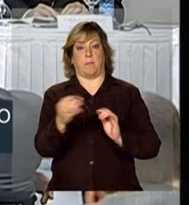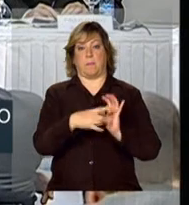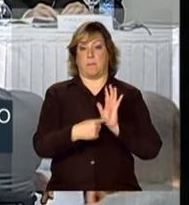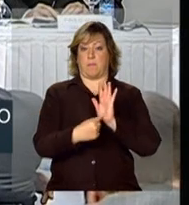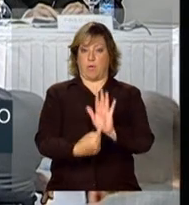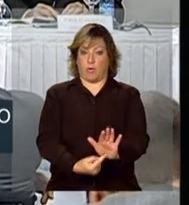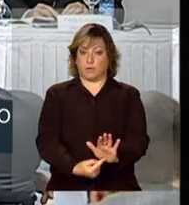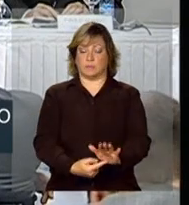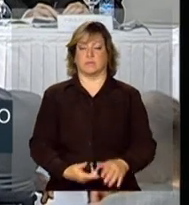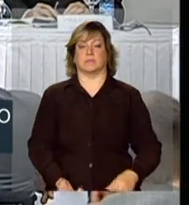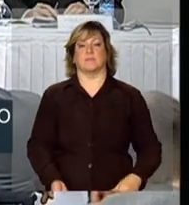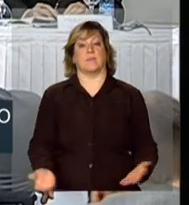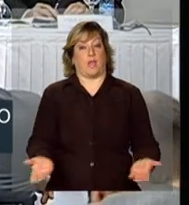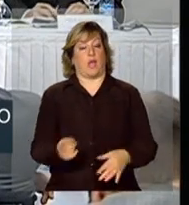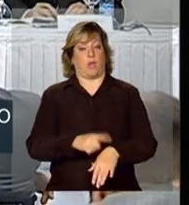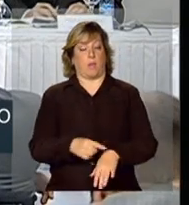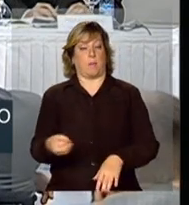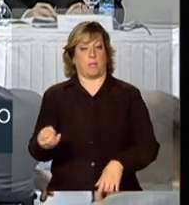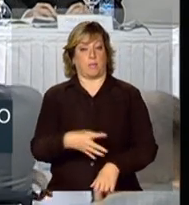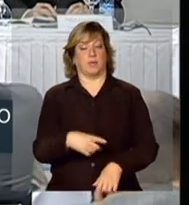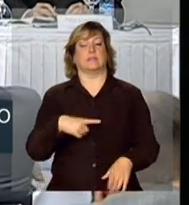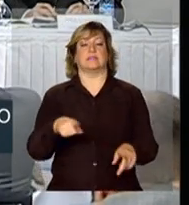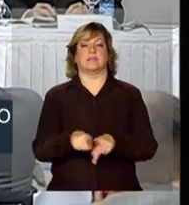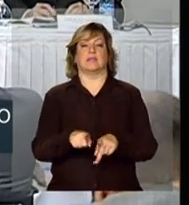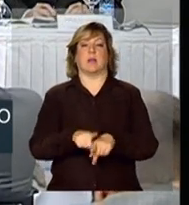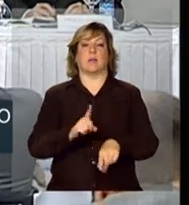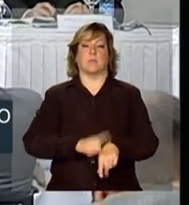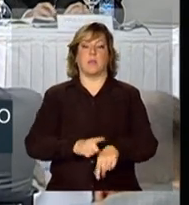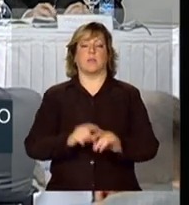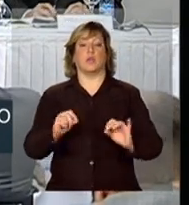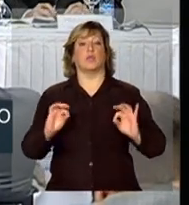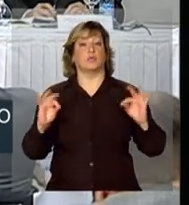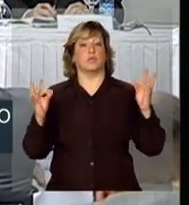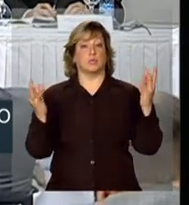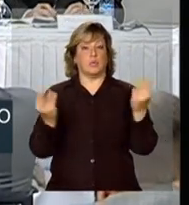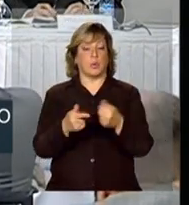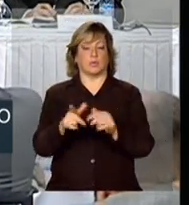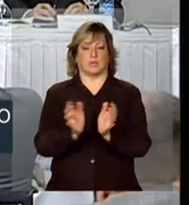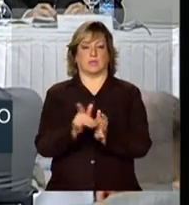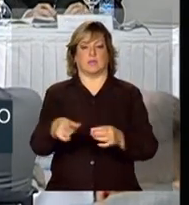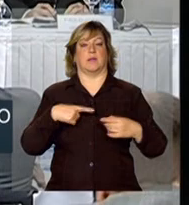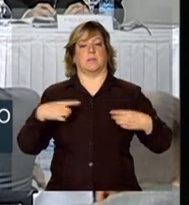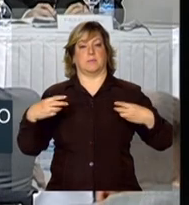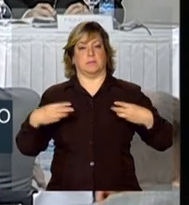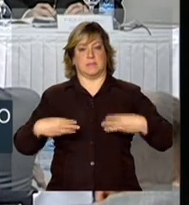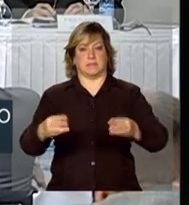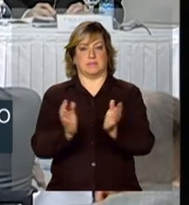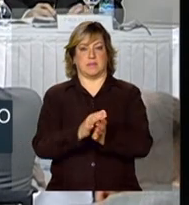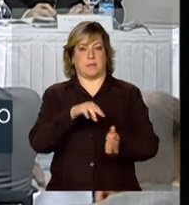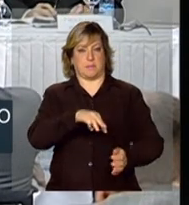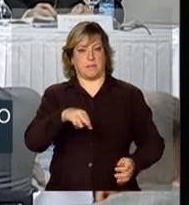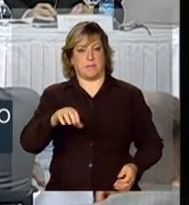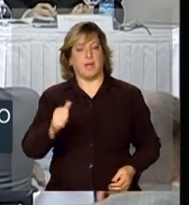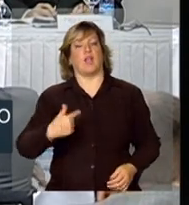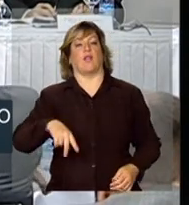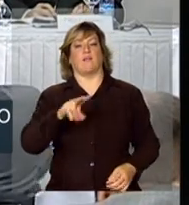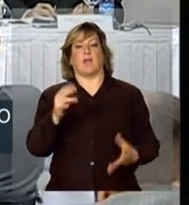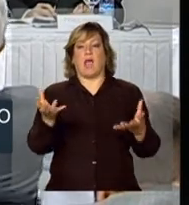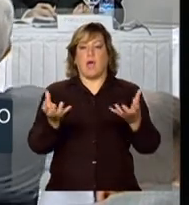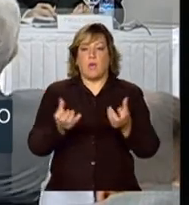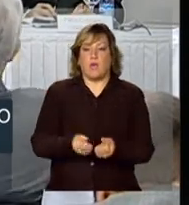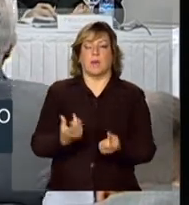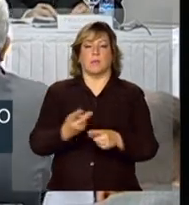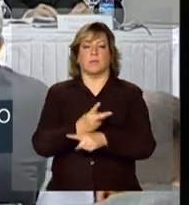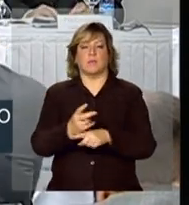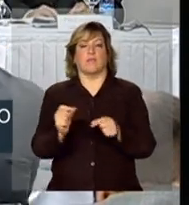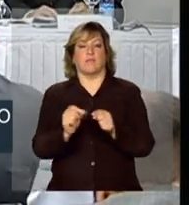momento, e um momento de adensamento, um momento em que todos, do ponto de vista do Ministério do Meio Ambiente e do Governo Federal, nós vamos acolher, buscar,